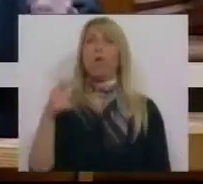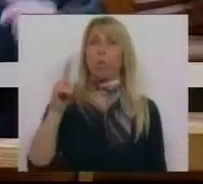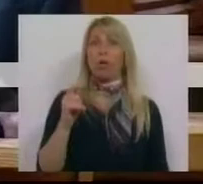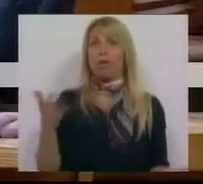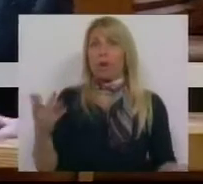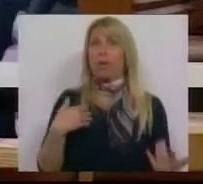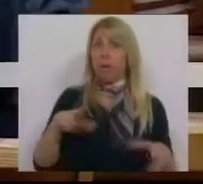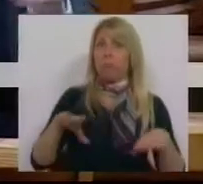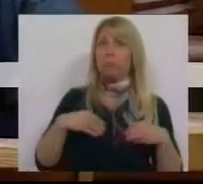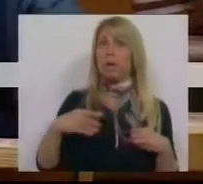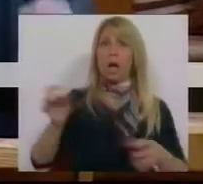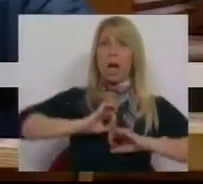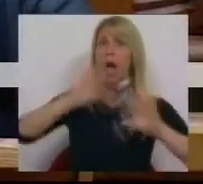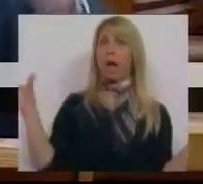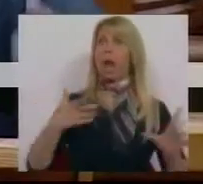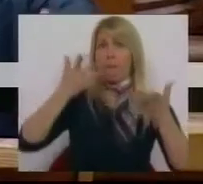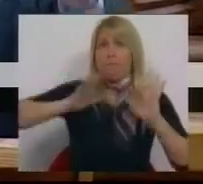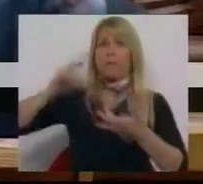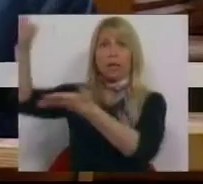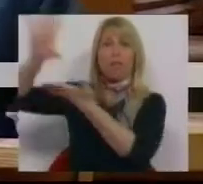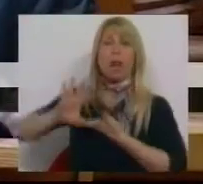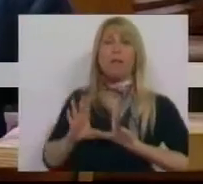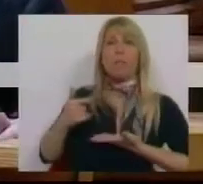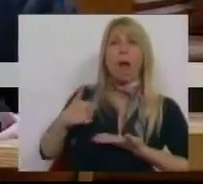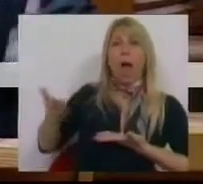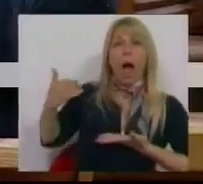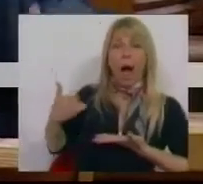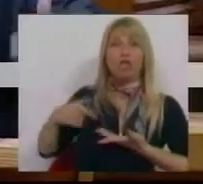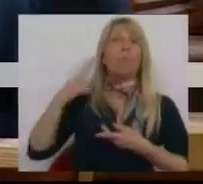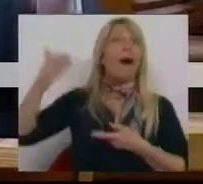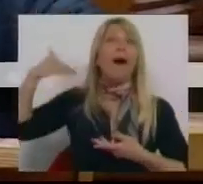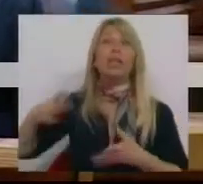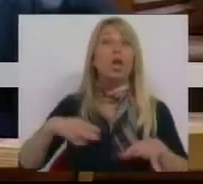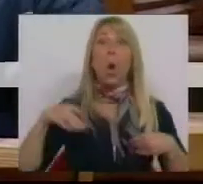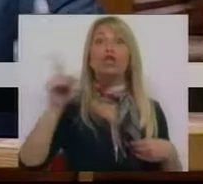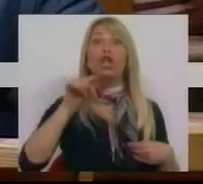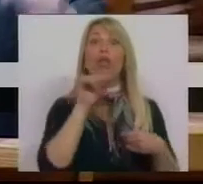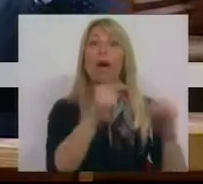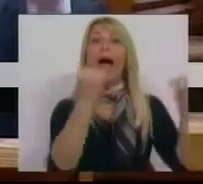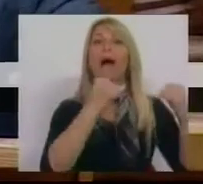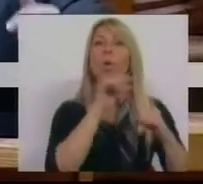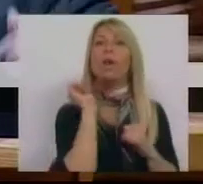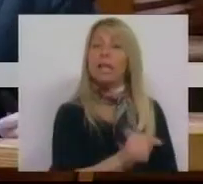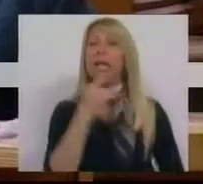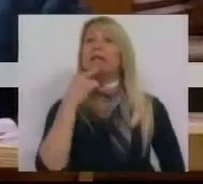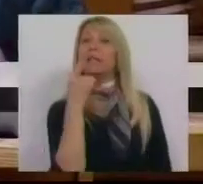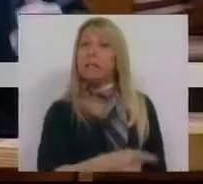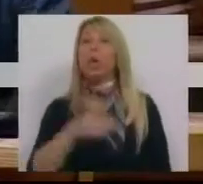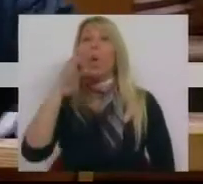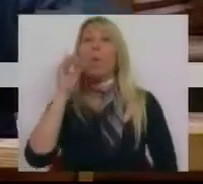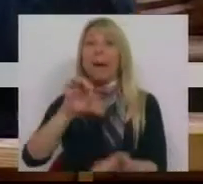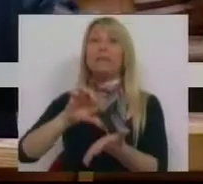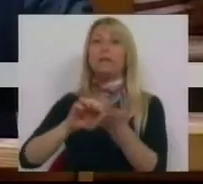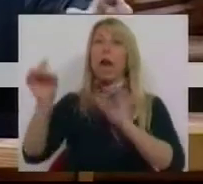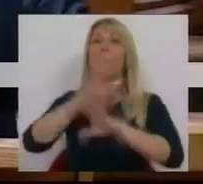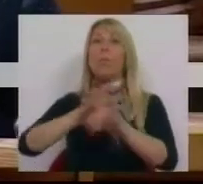externo, sempre reconheceu. À época não aceitou, foi este tipo de memorando. E dissemos que o Banco Central Europeu deveria ter outro papel, como